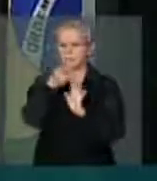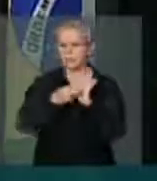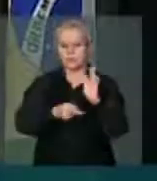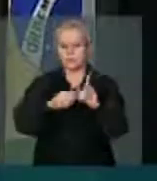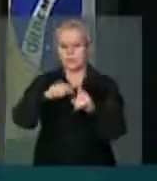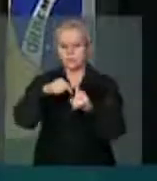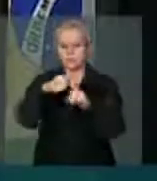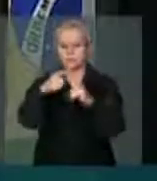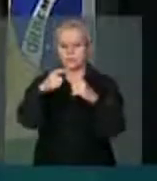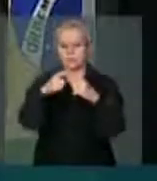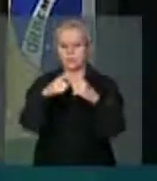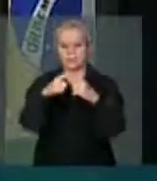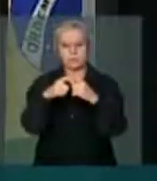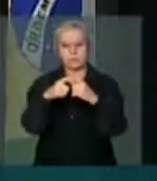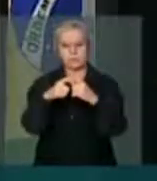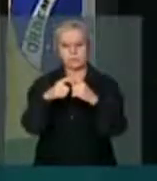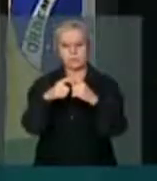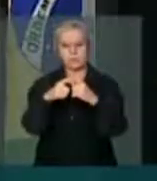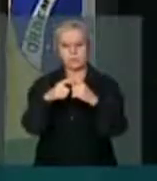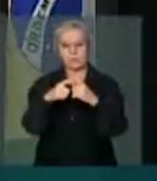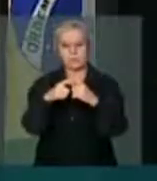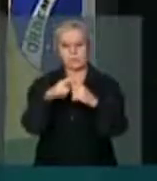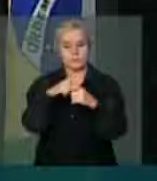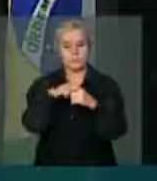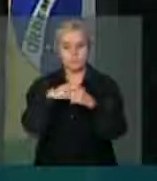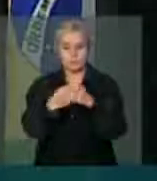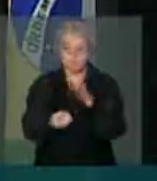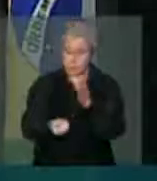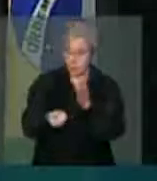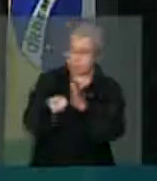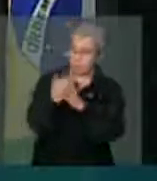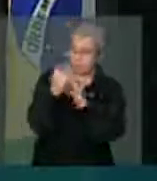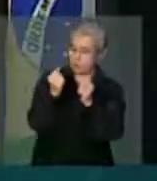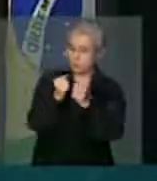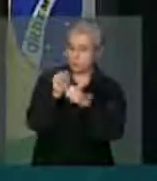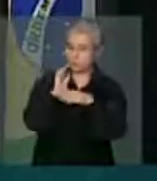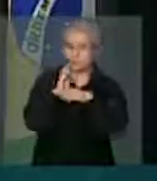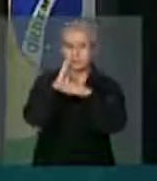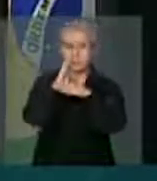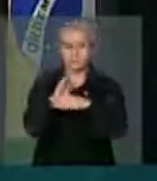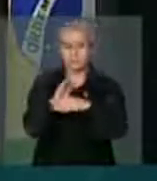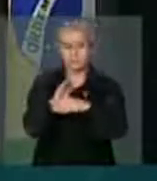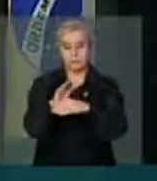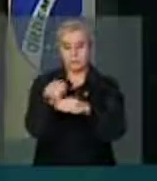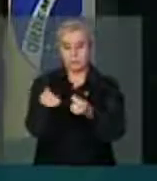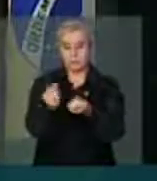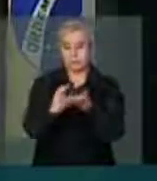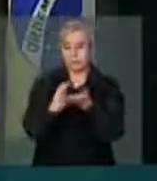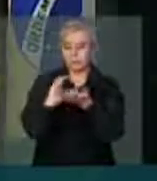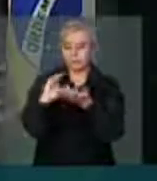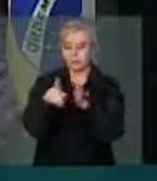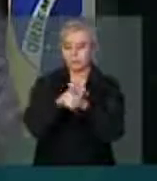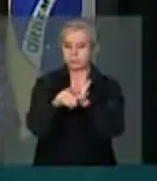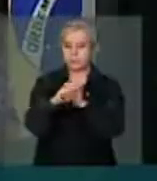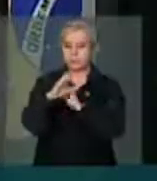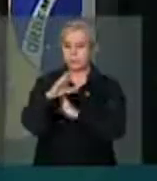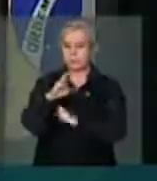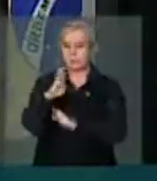Médicos, construído para atender a transferência de recursos para